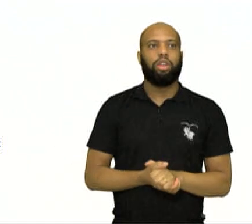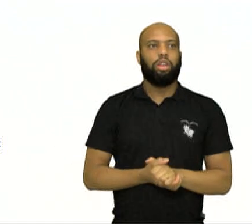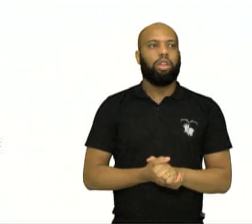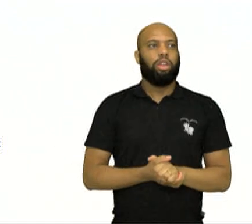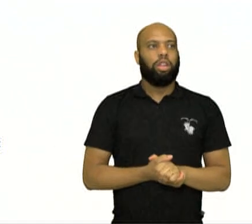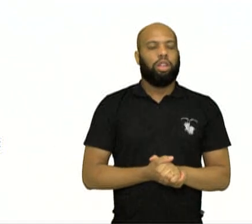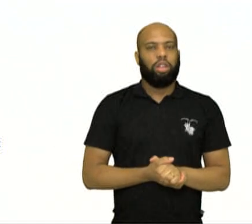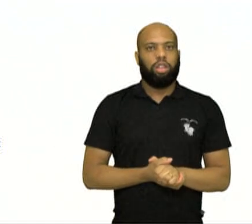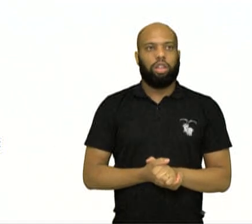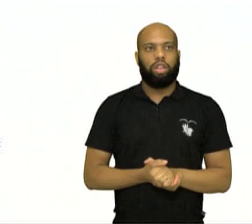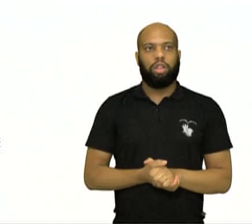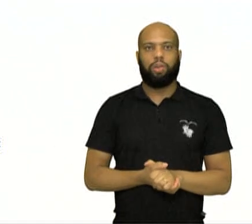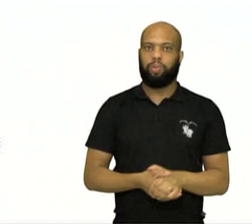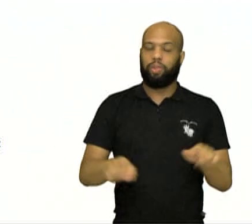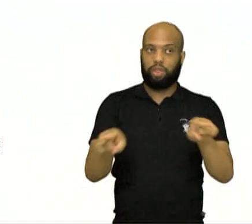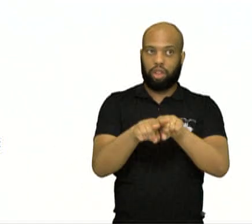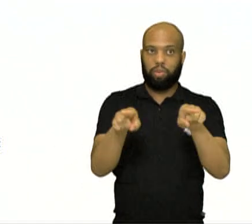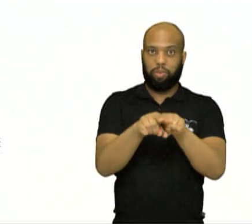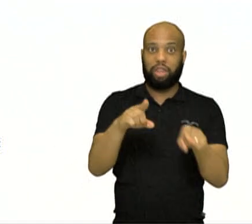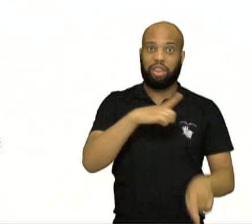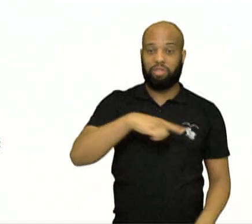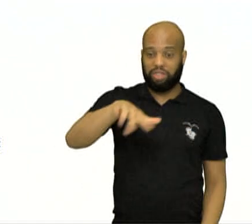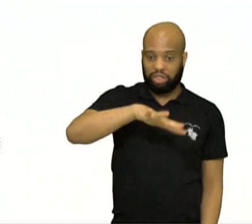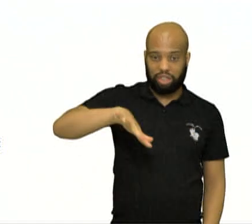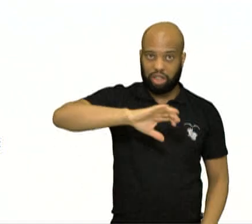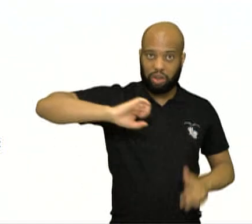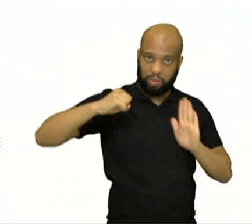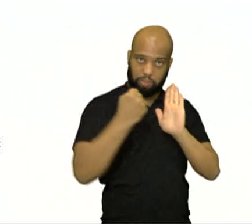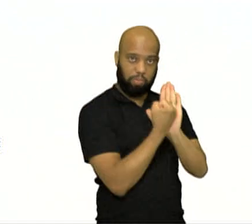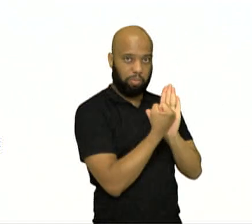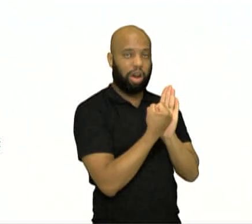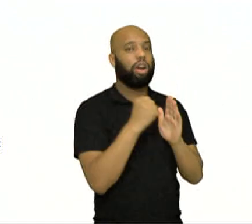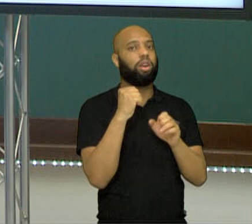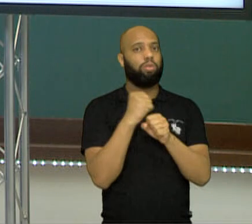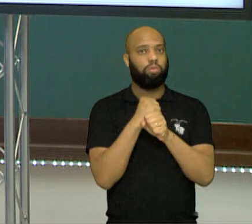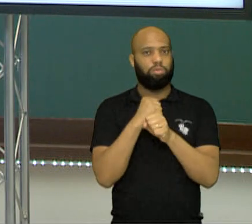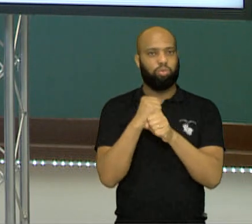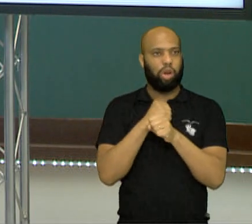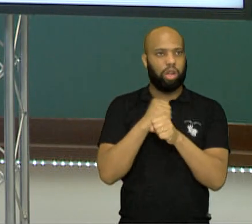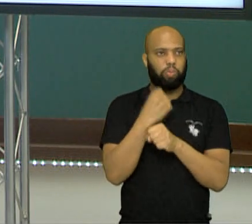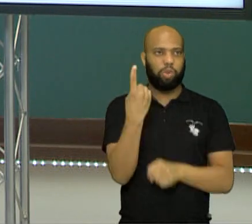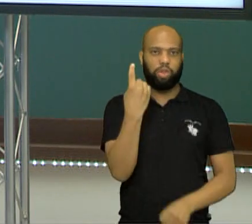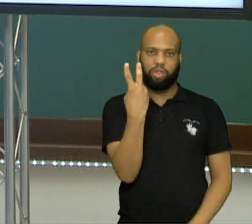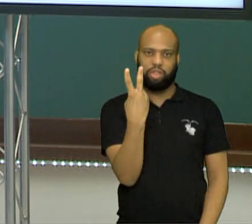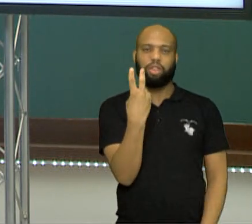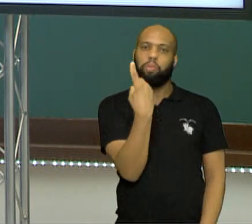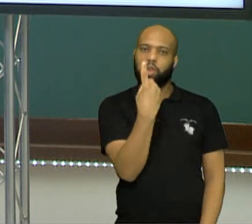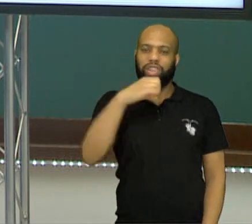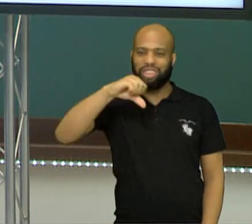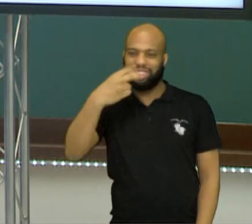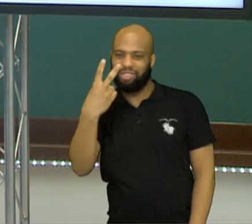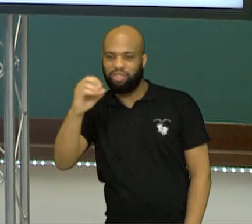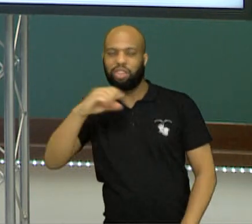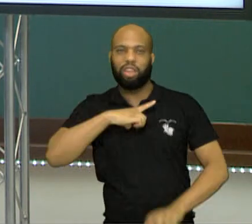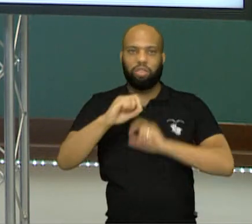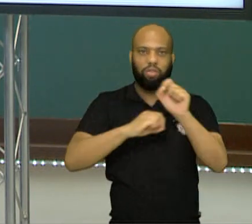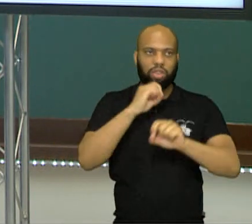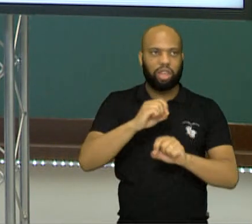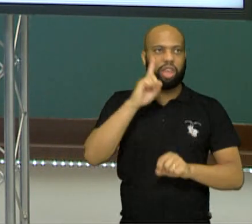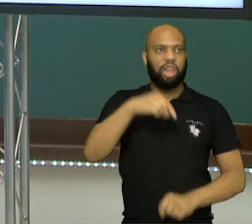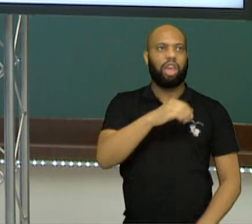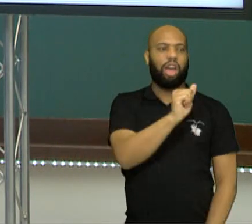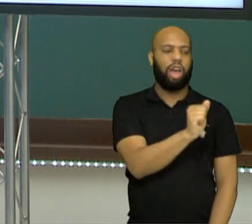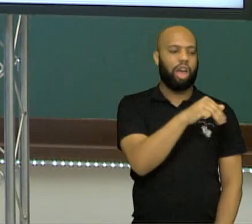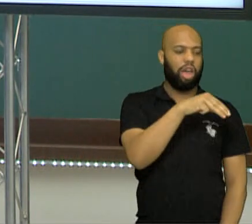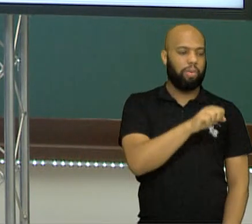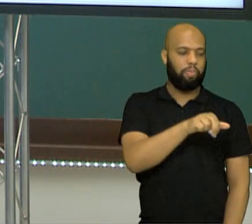aí como grande cenário que marca os Estados Unidos nos anos 1920, o chamado American Way of Life,